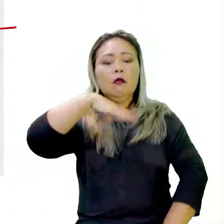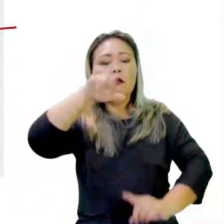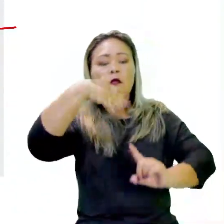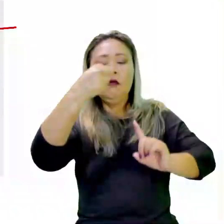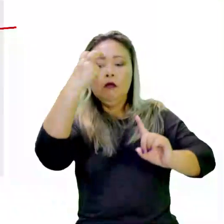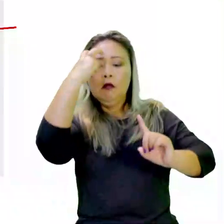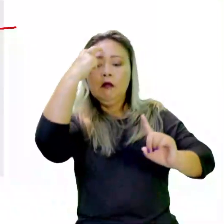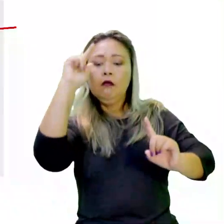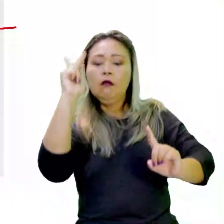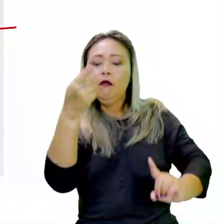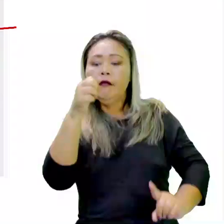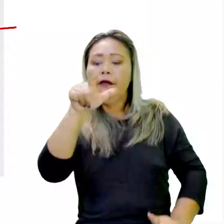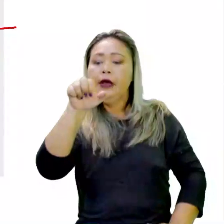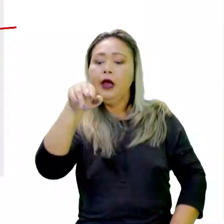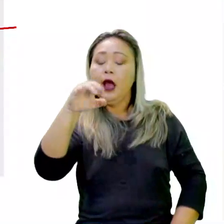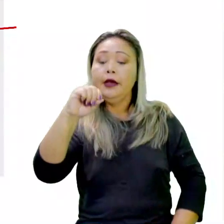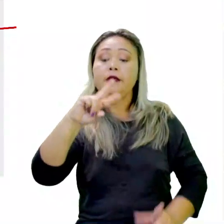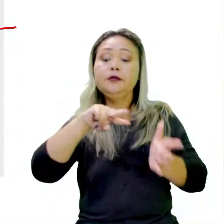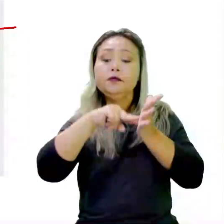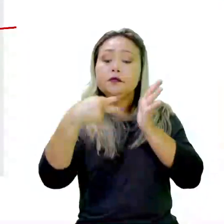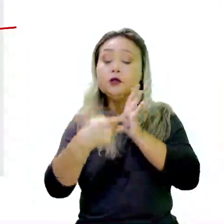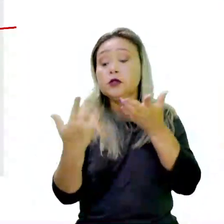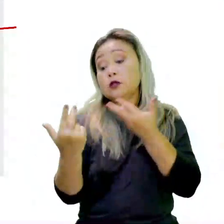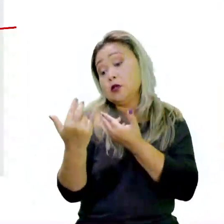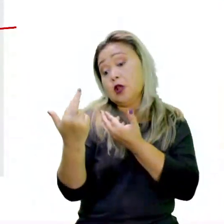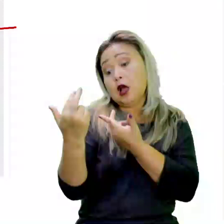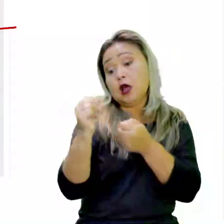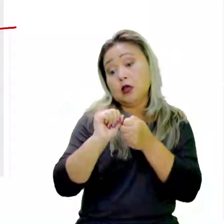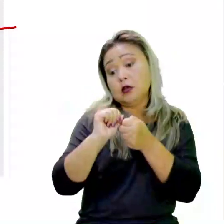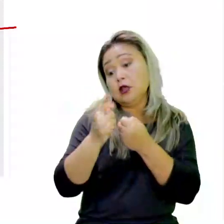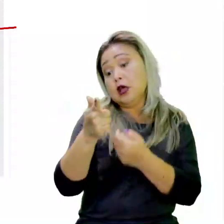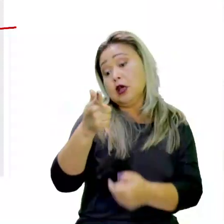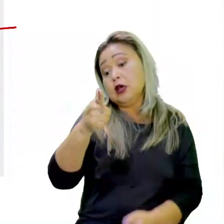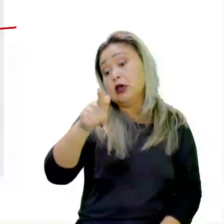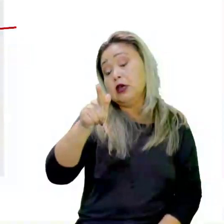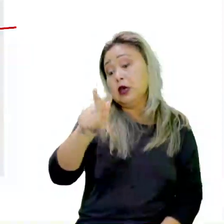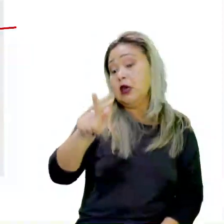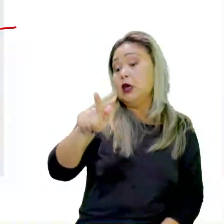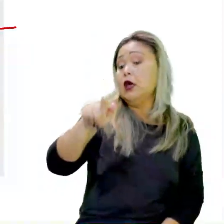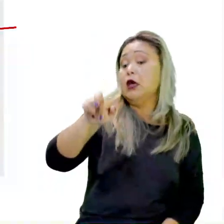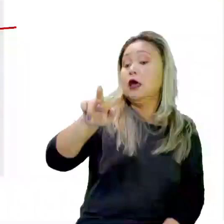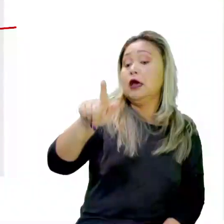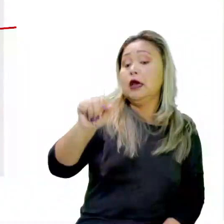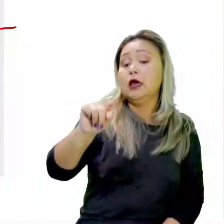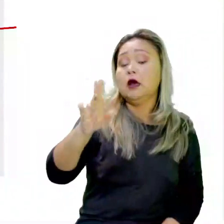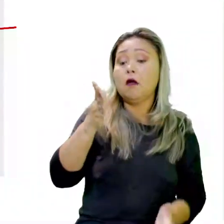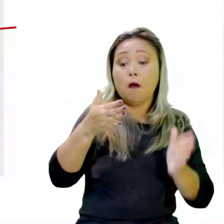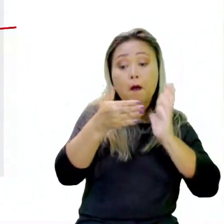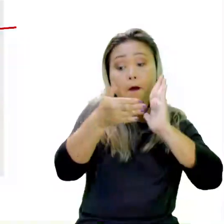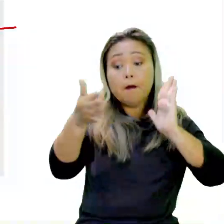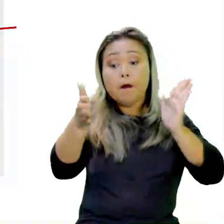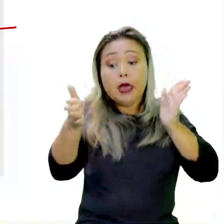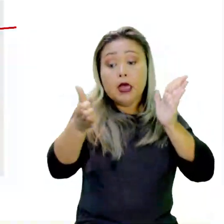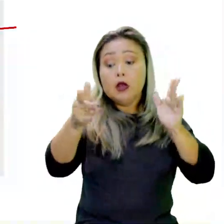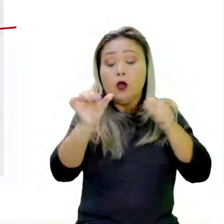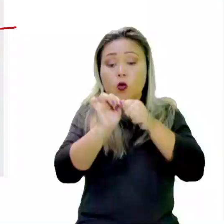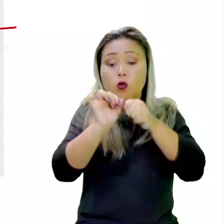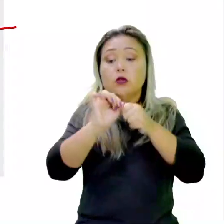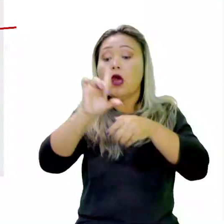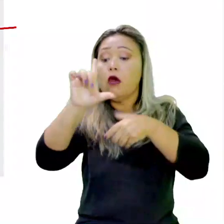da cultura helênica, que significa a mesma coisa da cultura grega. Nesse período aí, houve a